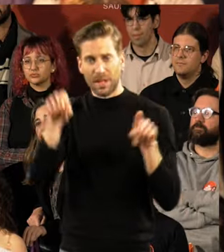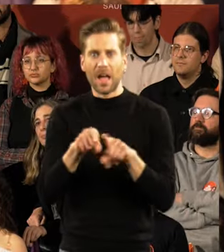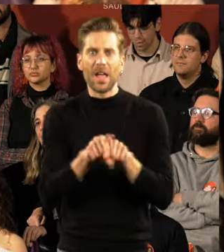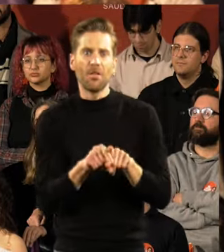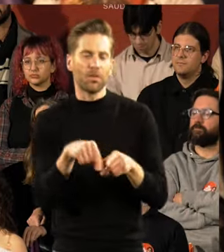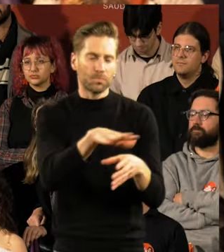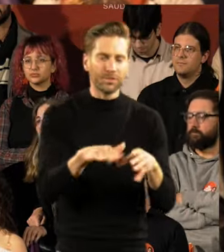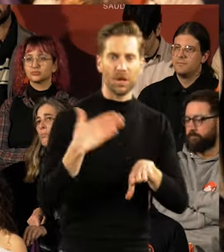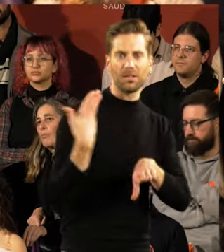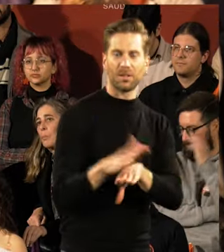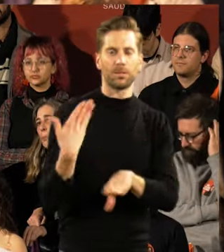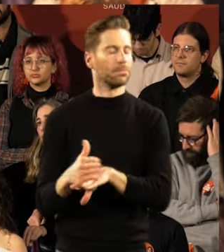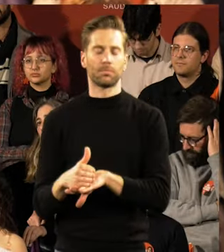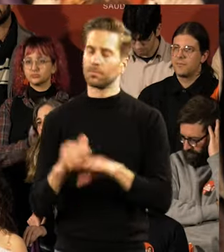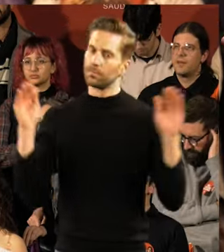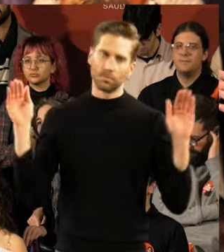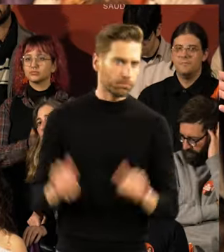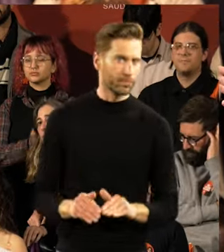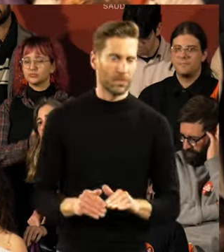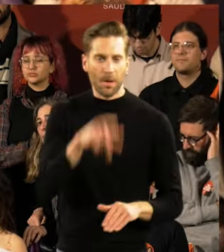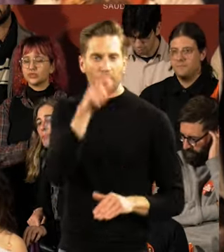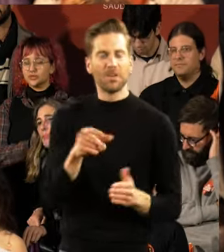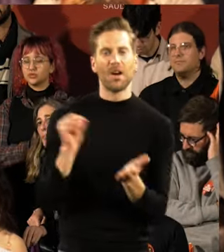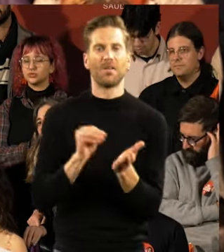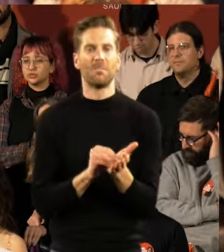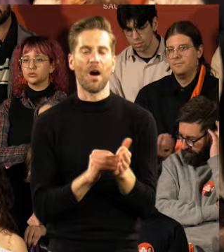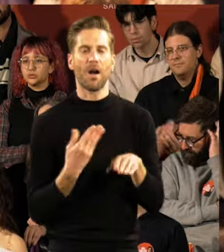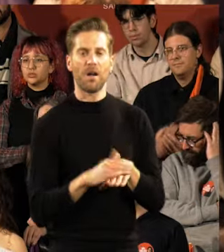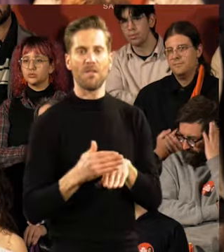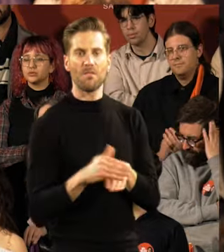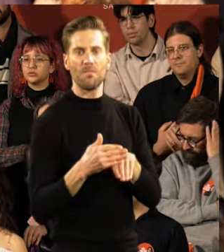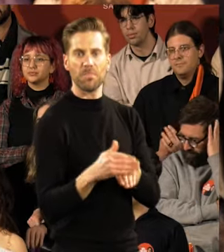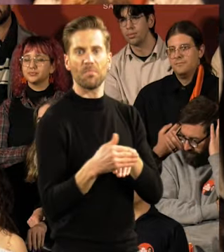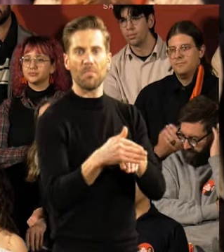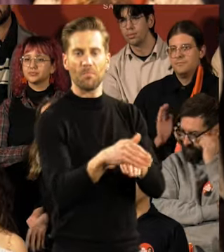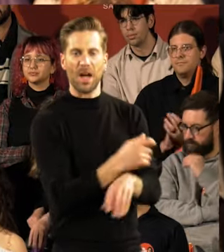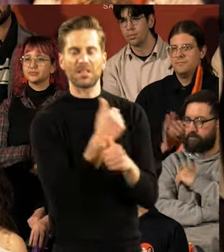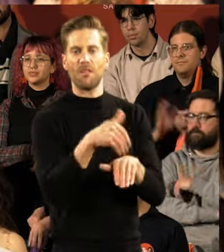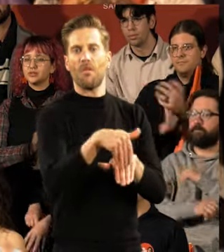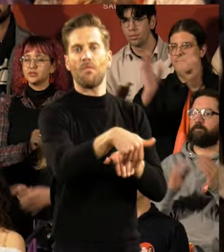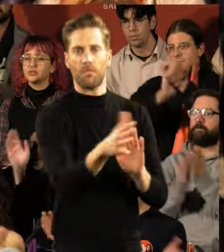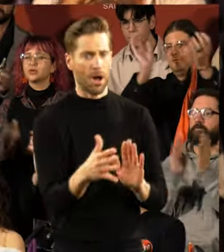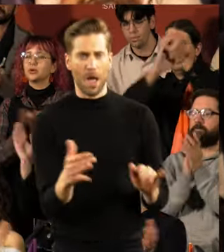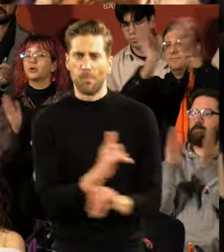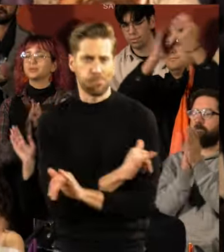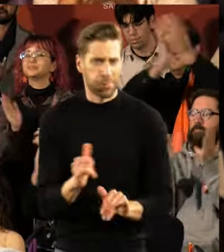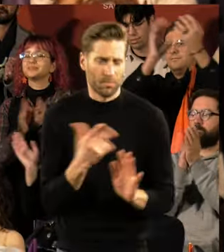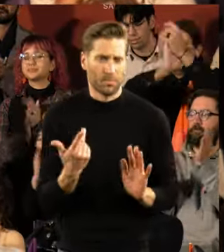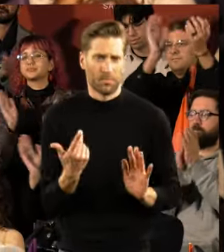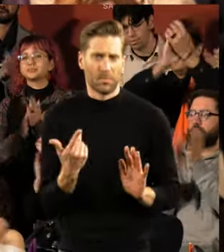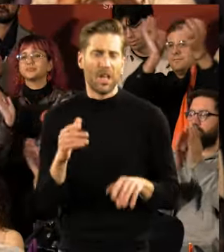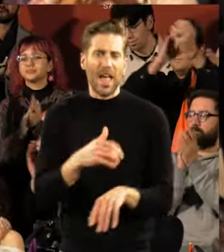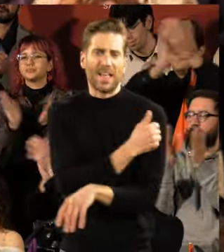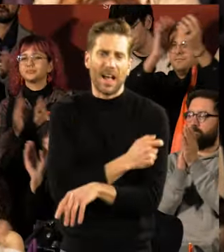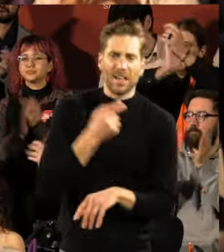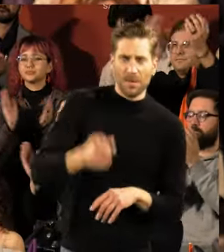zonas de exclusão e não empurra os mais pobres para a periferia das cidades, porque é impossível pagar uma casa